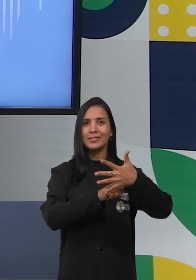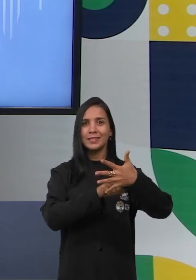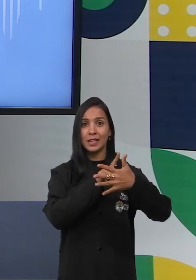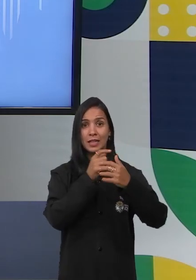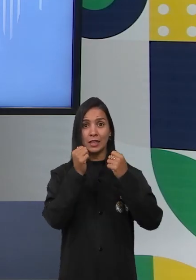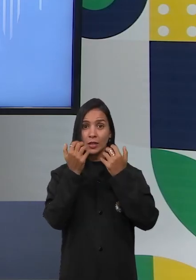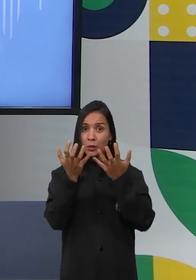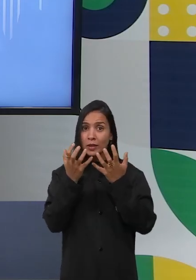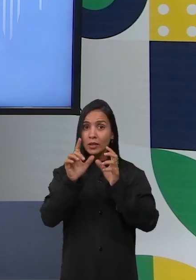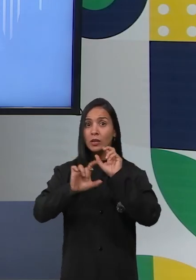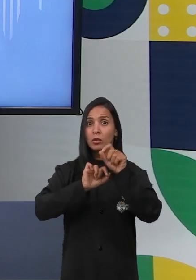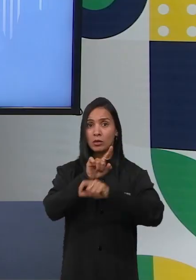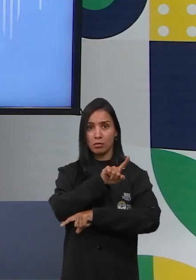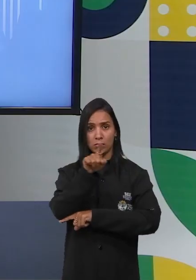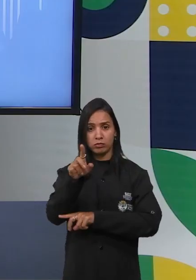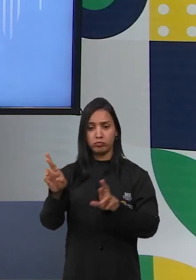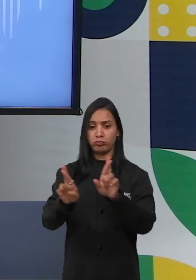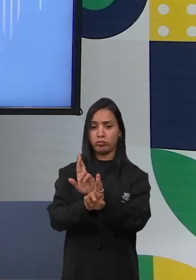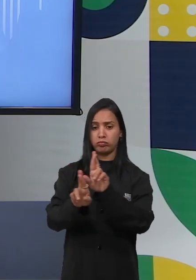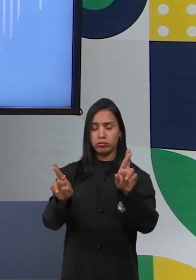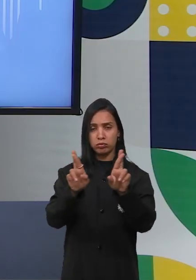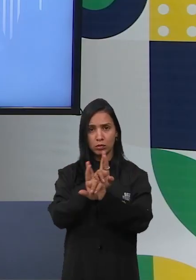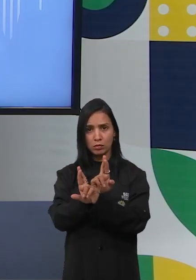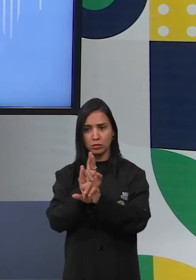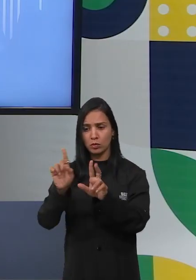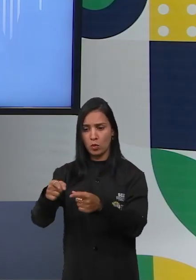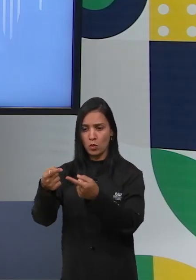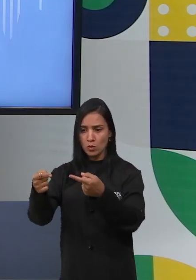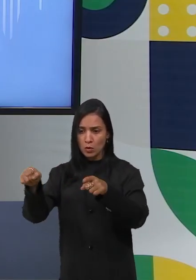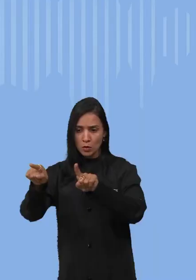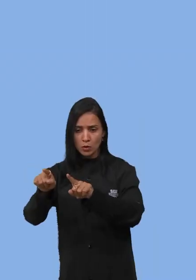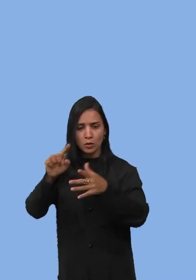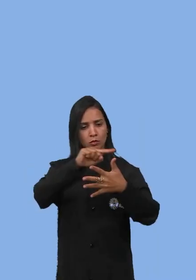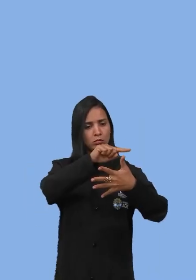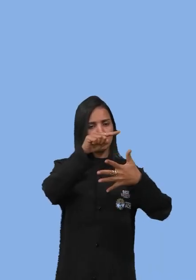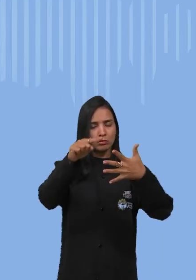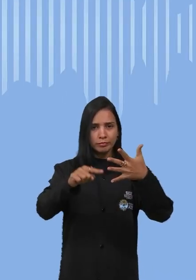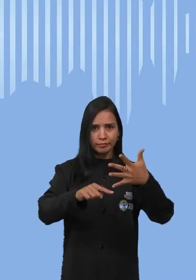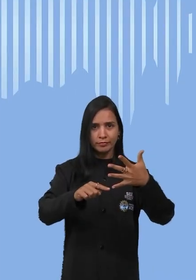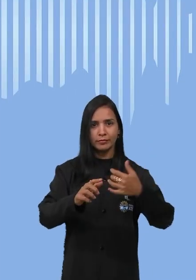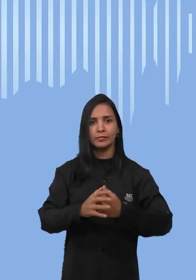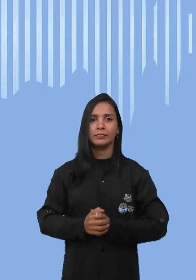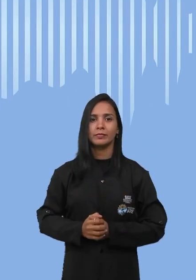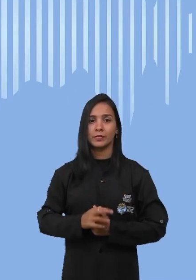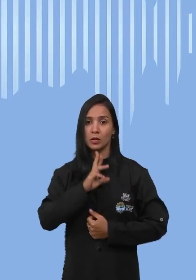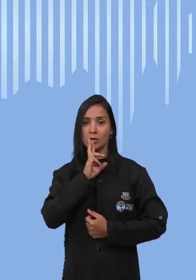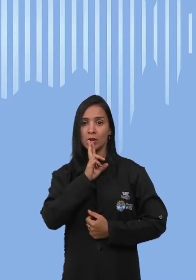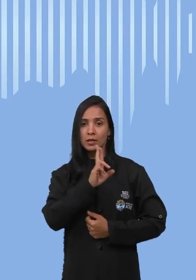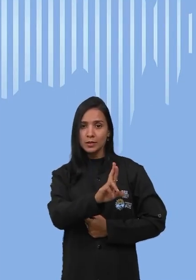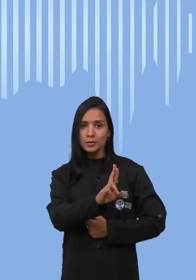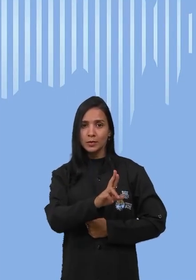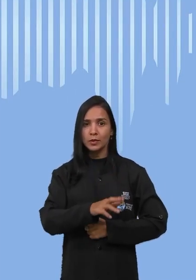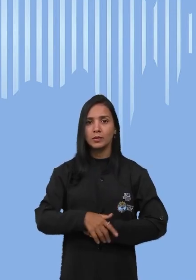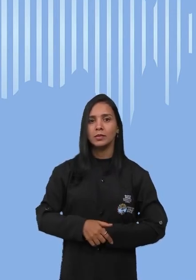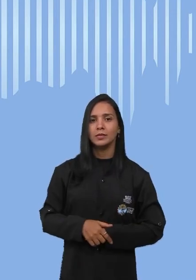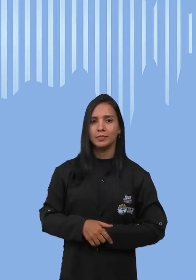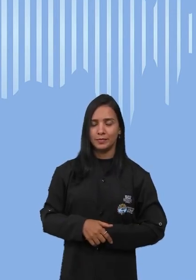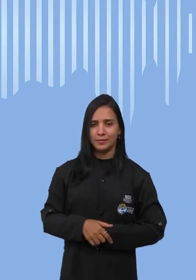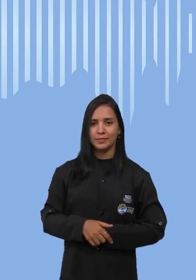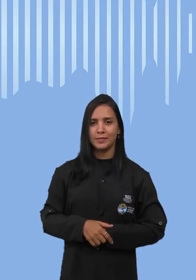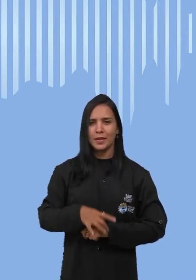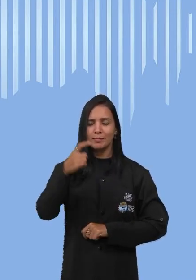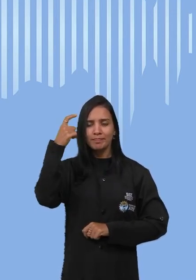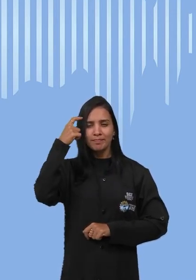relação da canção com as alternativas que aparecem aí para você, tá? responda de forma correta,